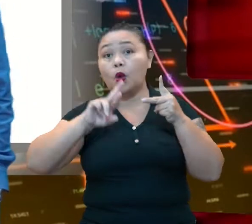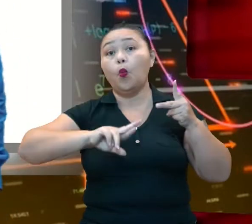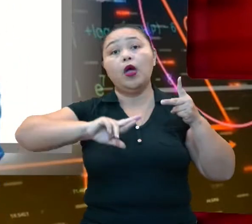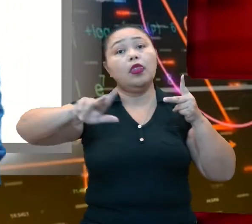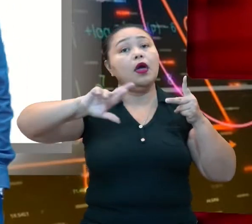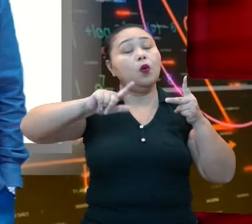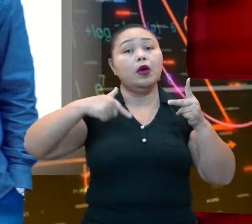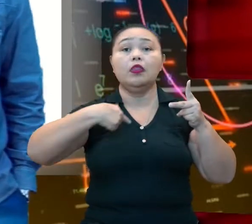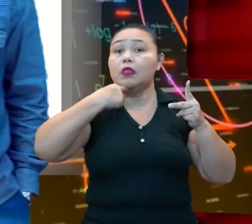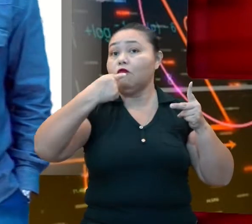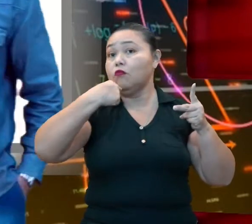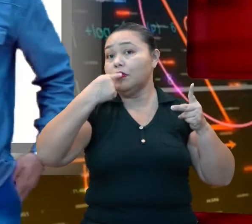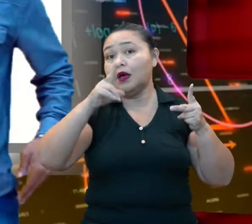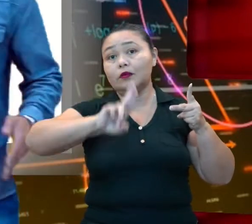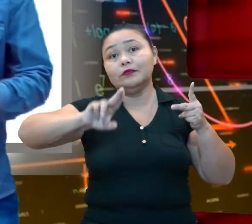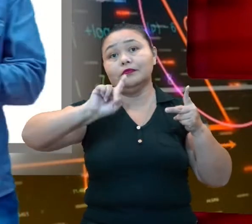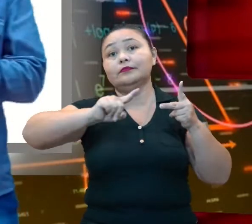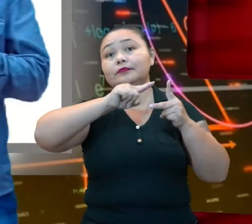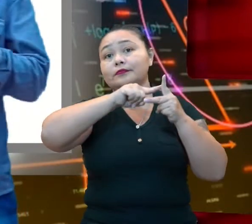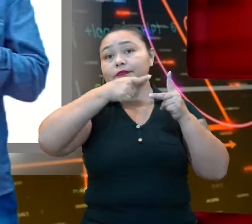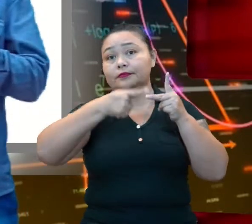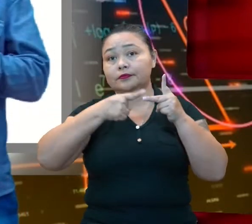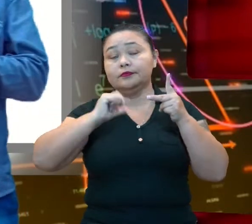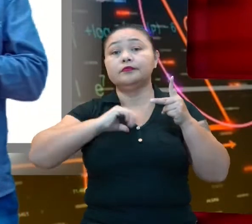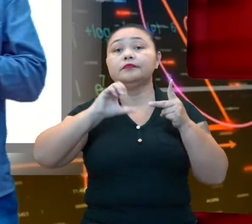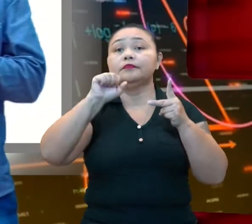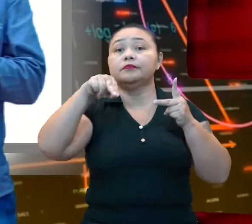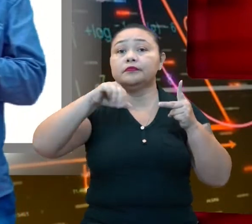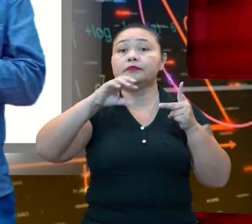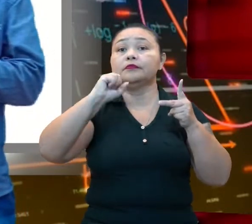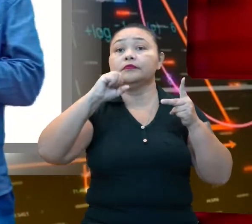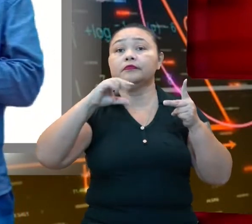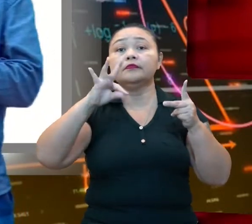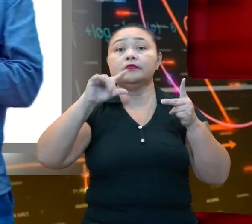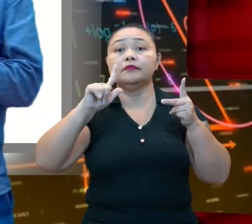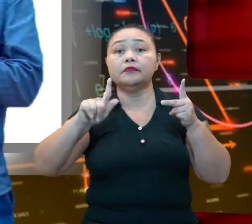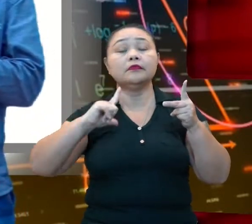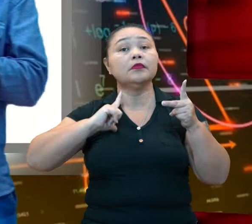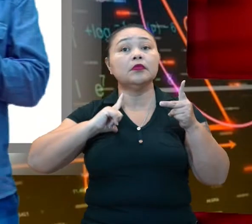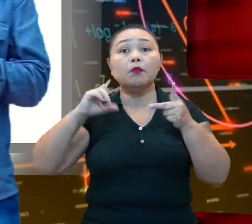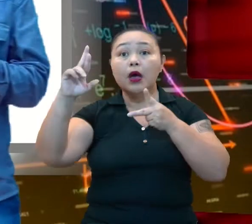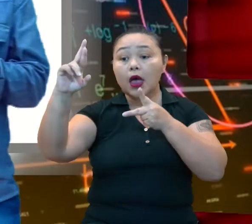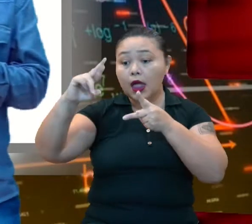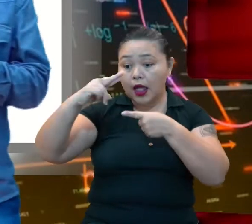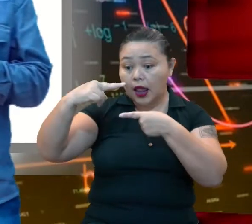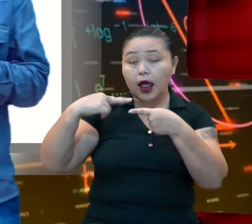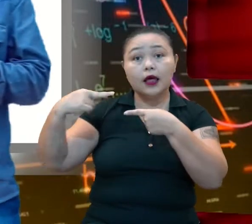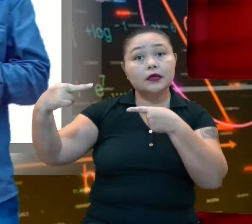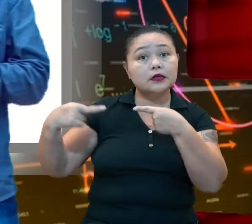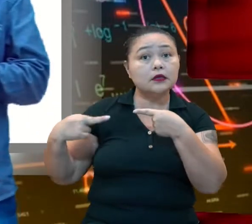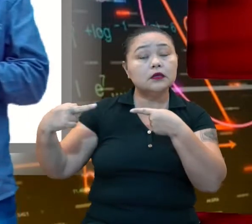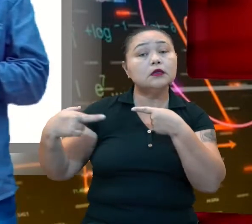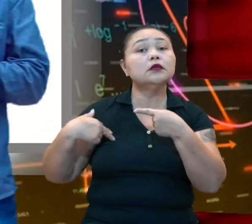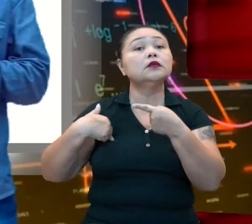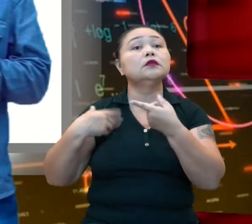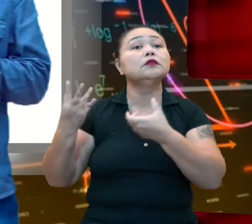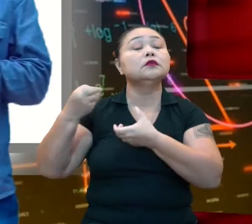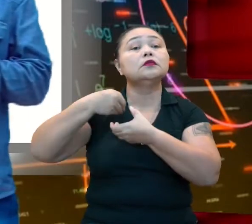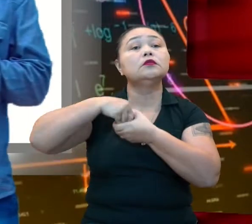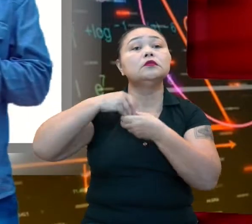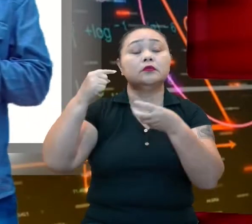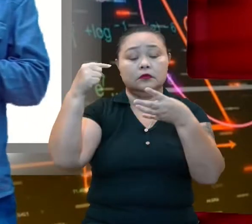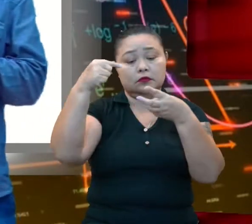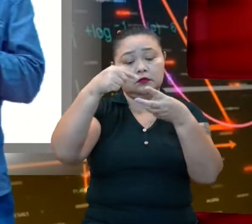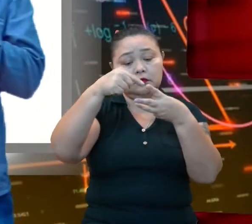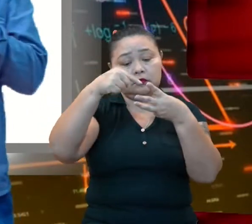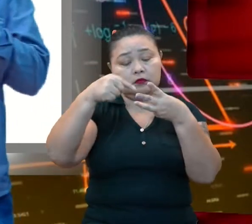há possibilidade de aplicar, tá? E o seno, o cosseno e a tangente, cada um tem uma relação, né? Que envolve quem? Quais elementos mesmo?